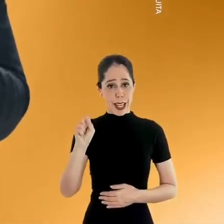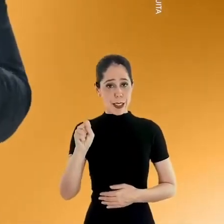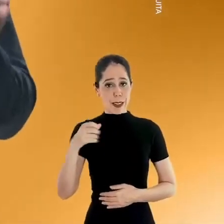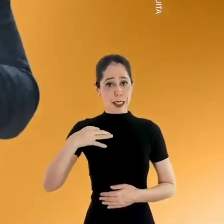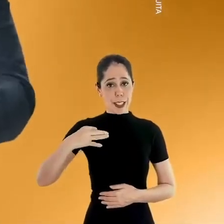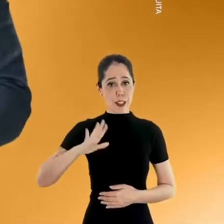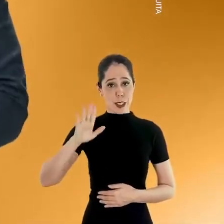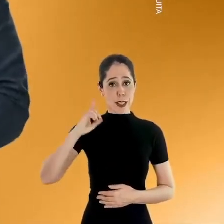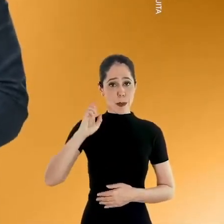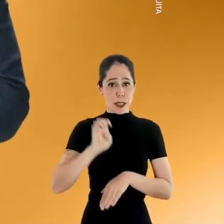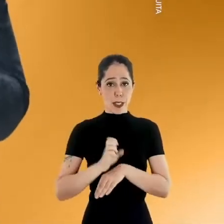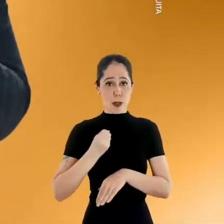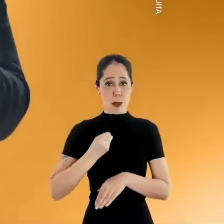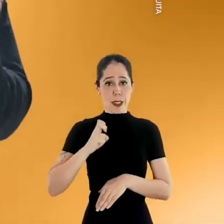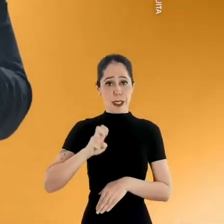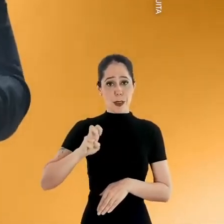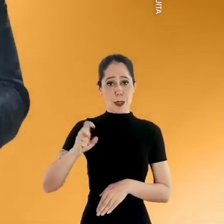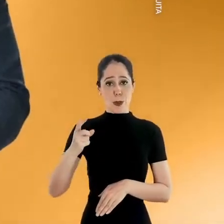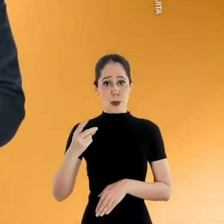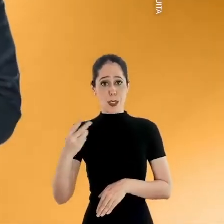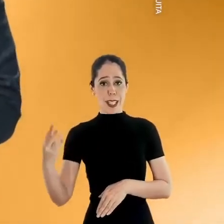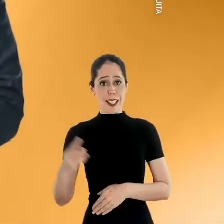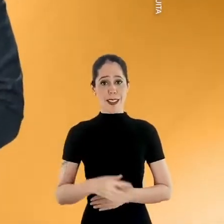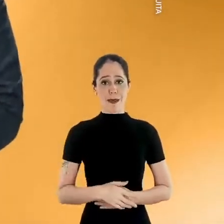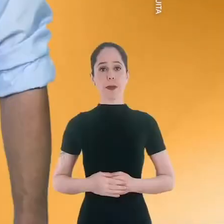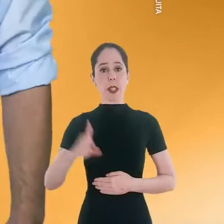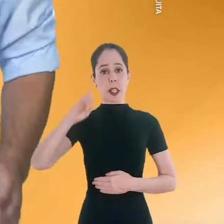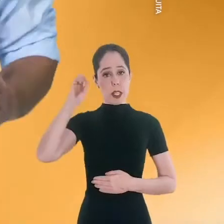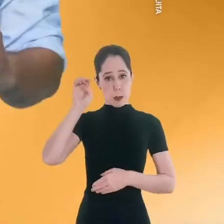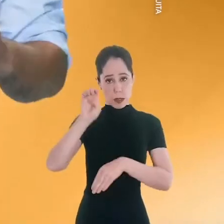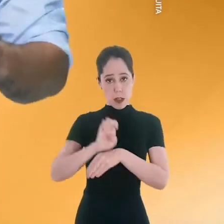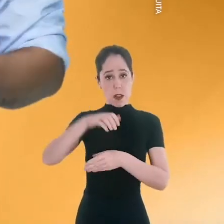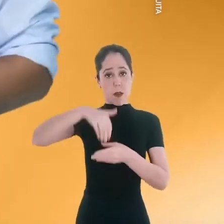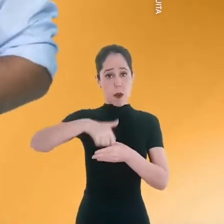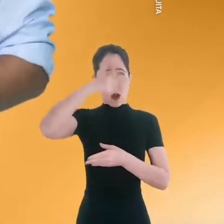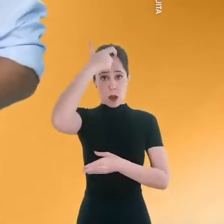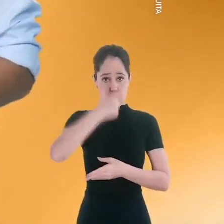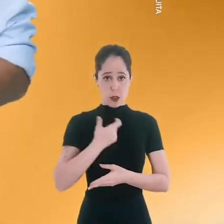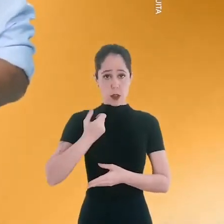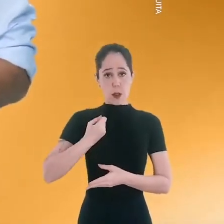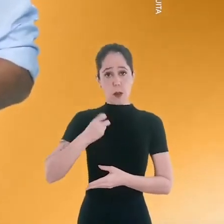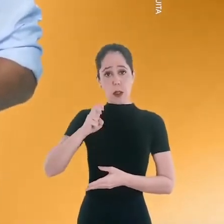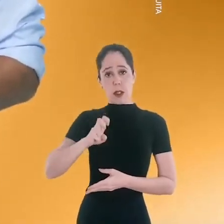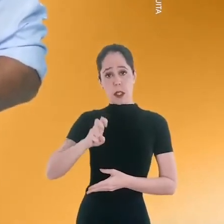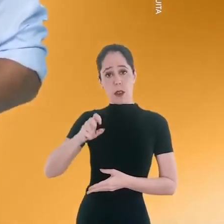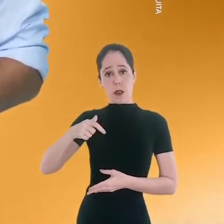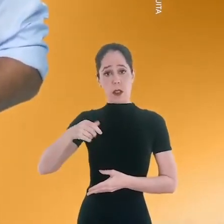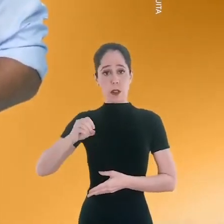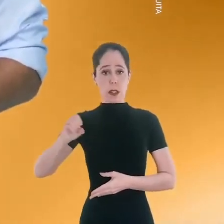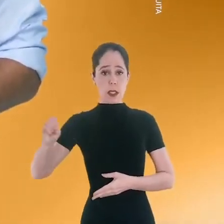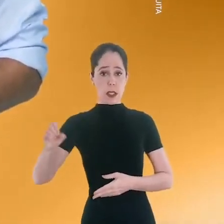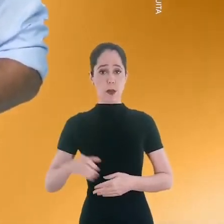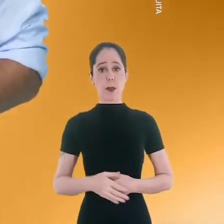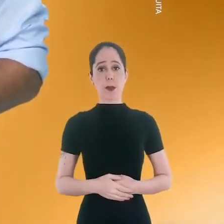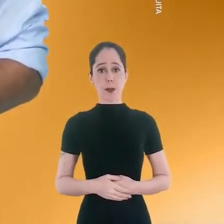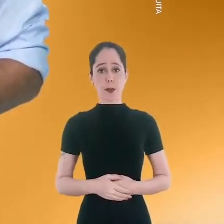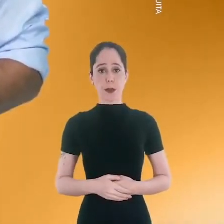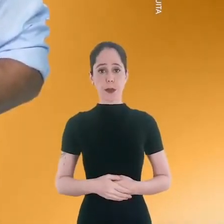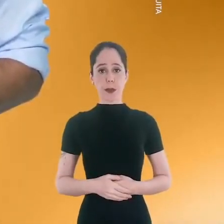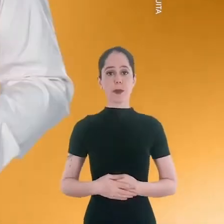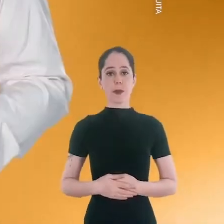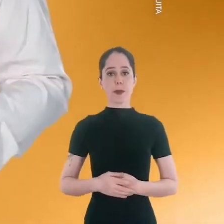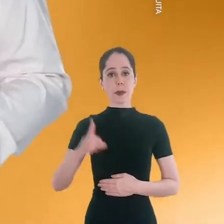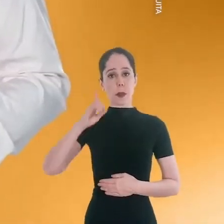Júnior, candidato a deputado estadual, 55123. Para deputado estadual, vote Alexandre Espeto,